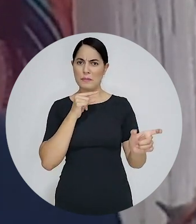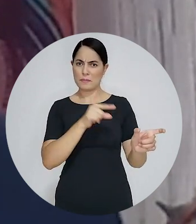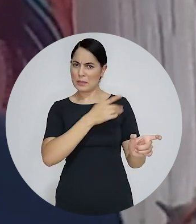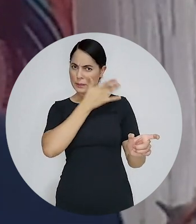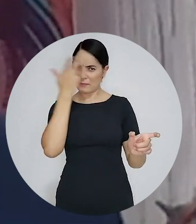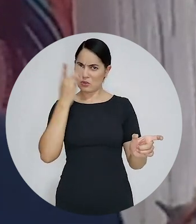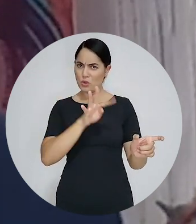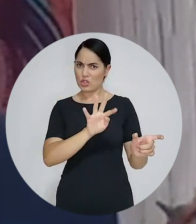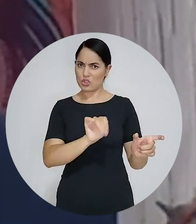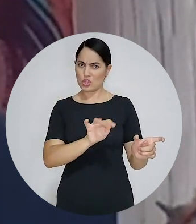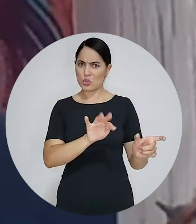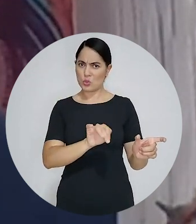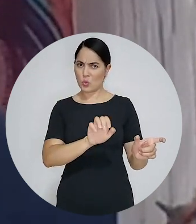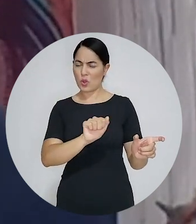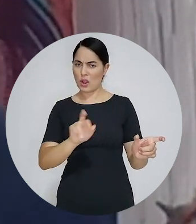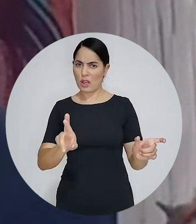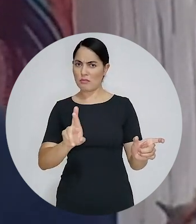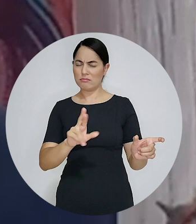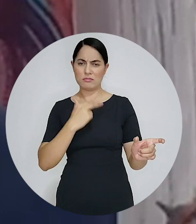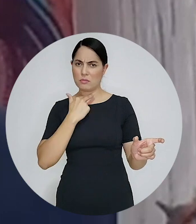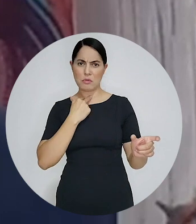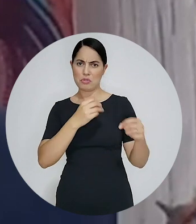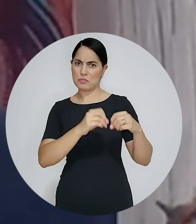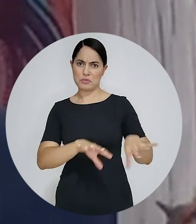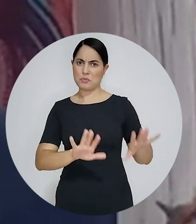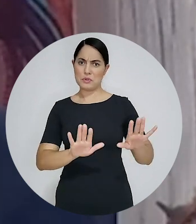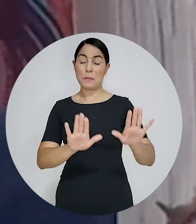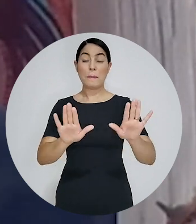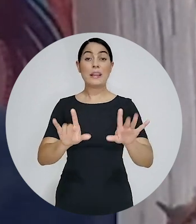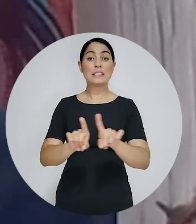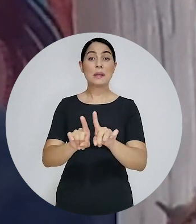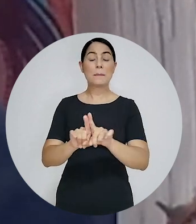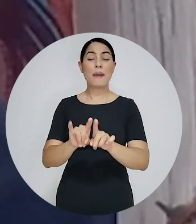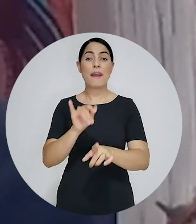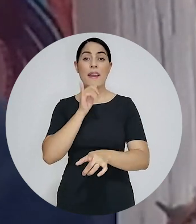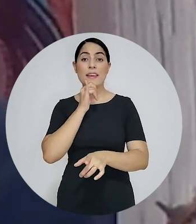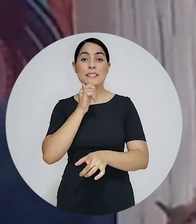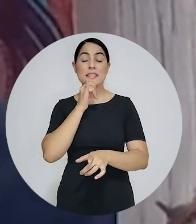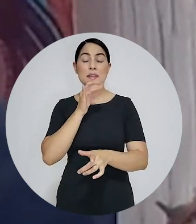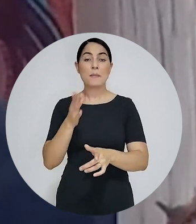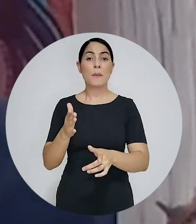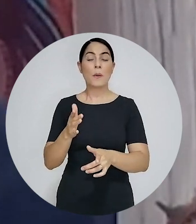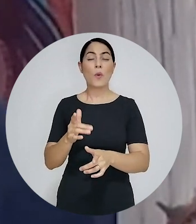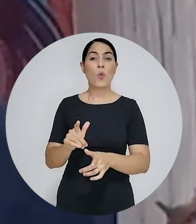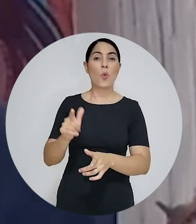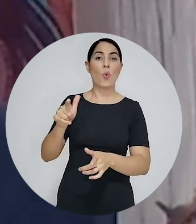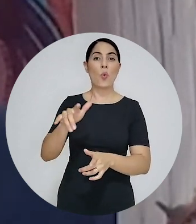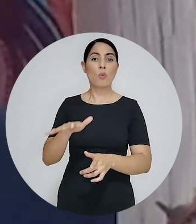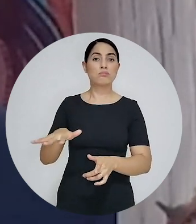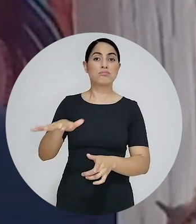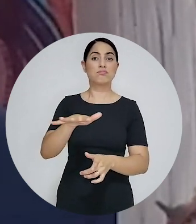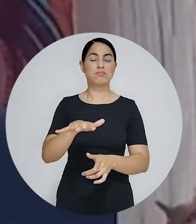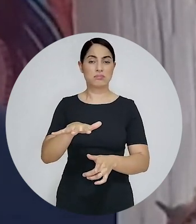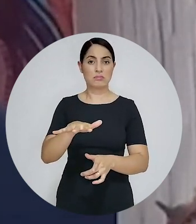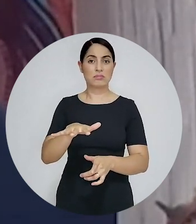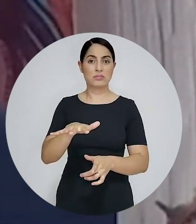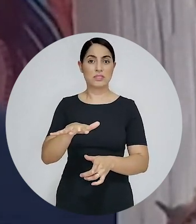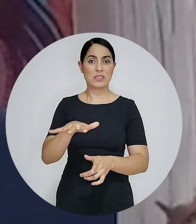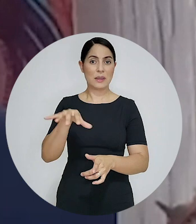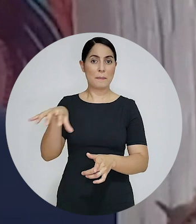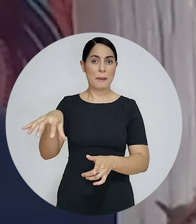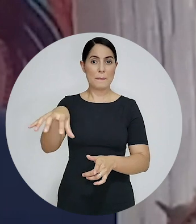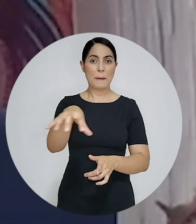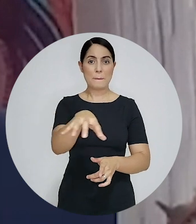ao titular, claro, mas também não colocar sobre os ombros de entes